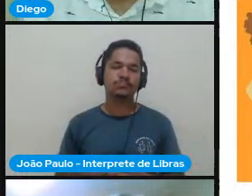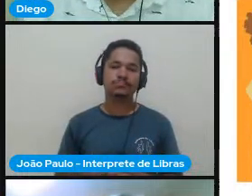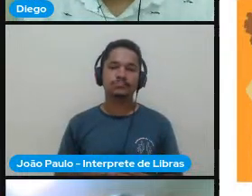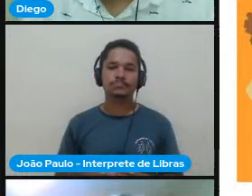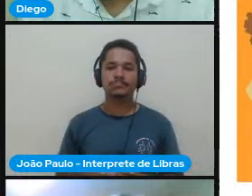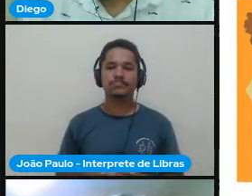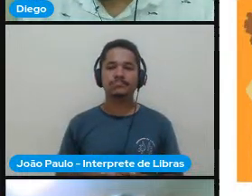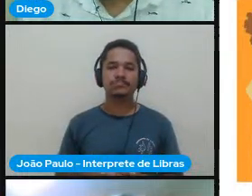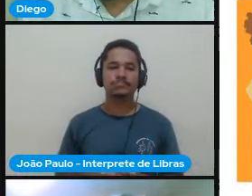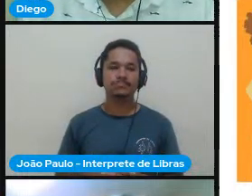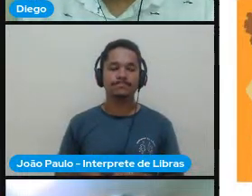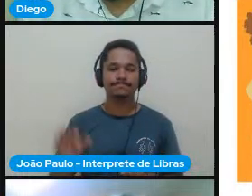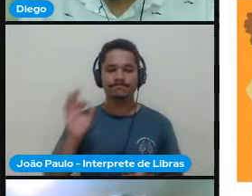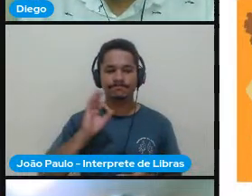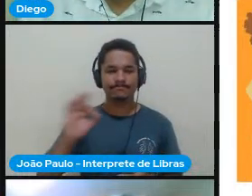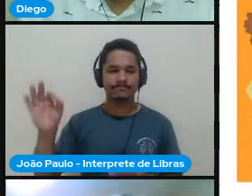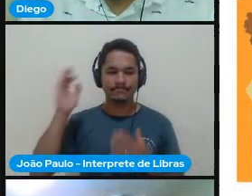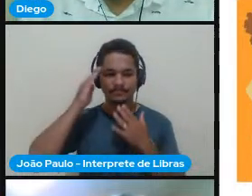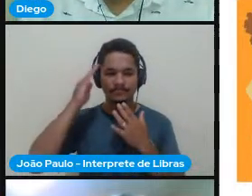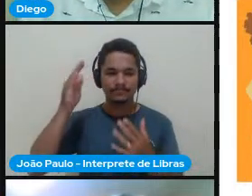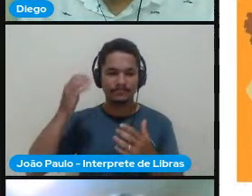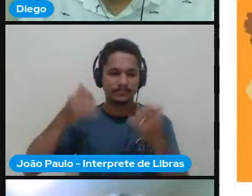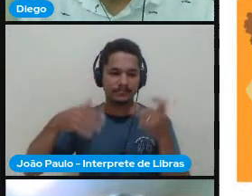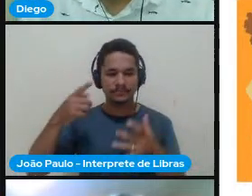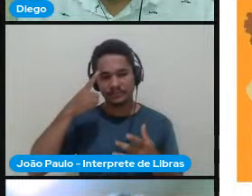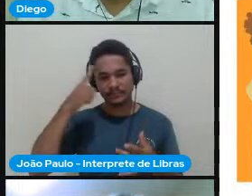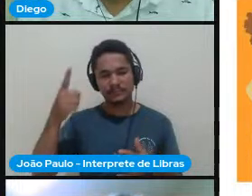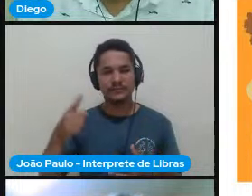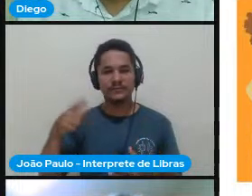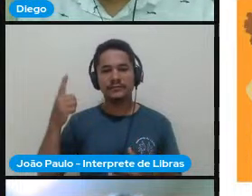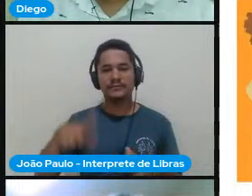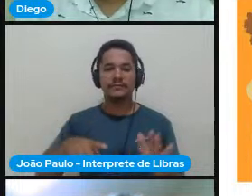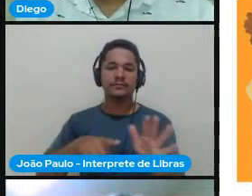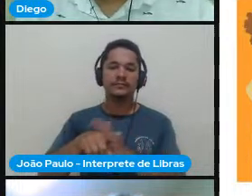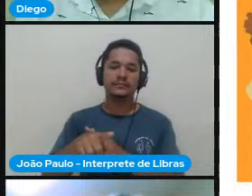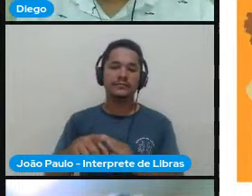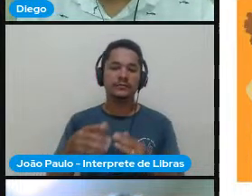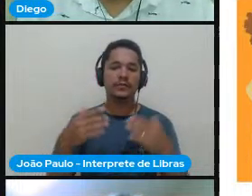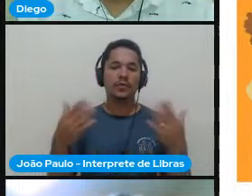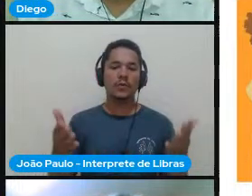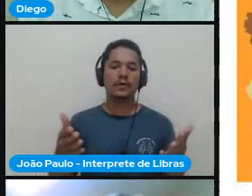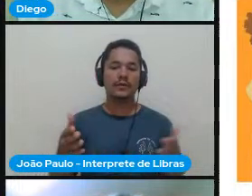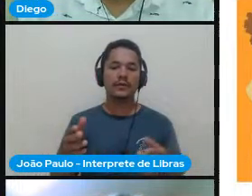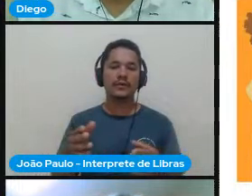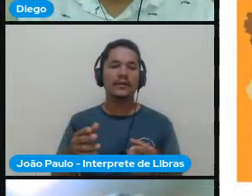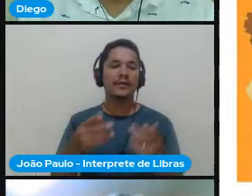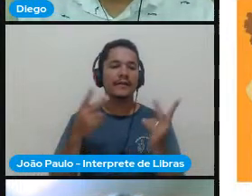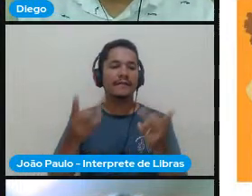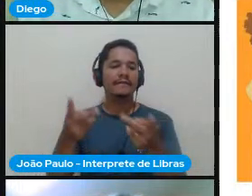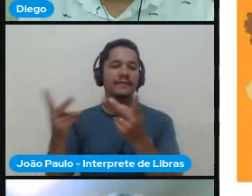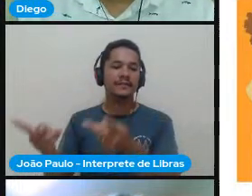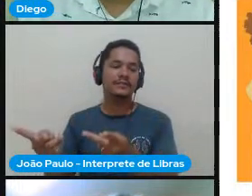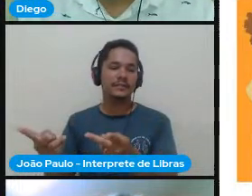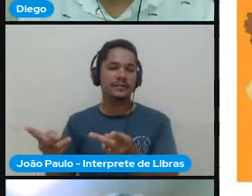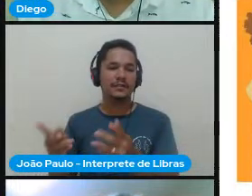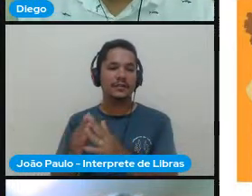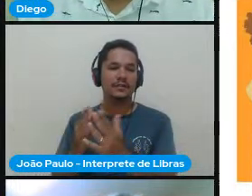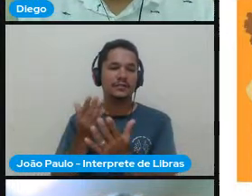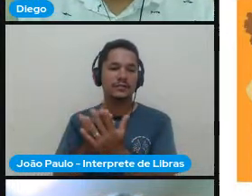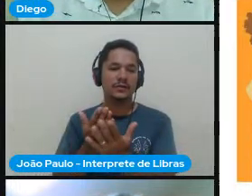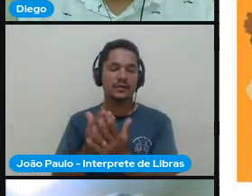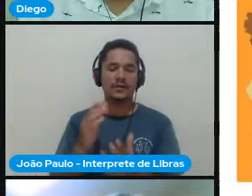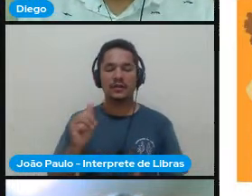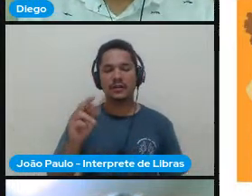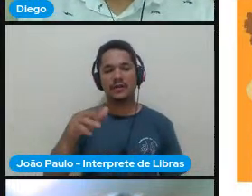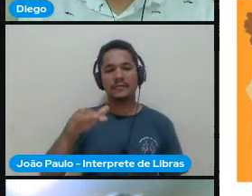Ótimo, secretário, bem lembrado. Pergunta também quando vocês irão visitar a Escola Municipal Carmelita Cavalo Garcia